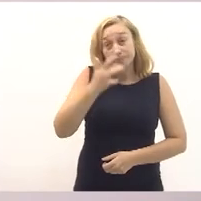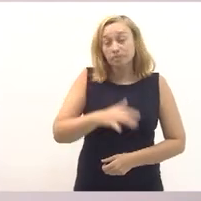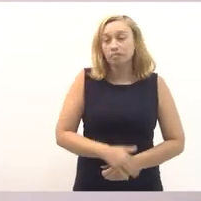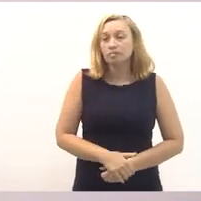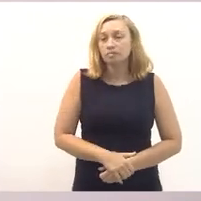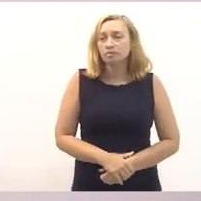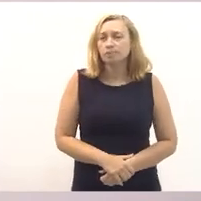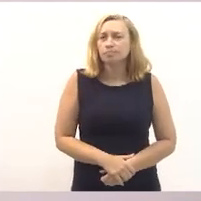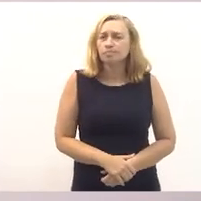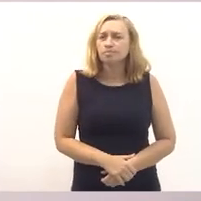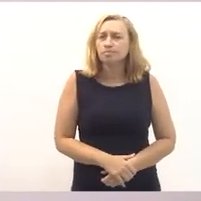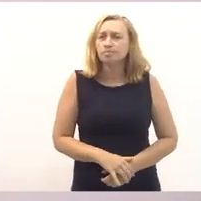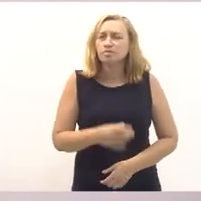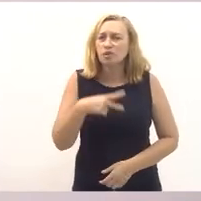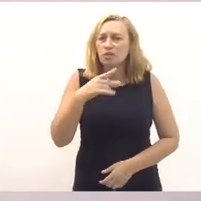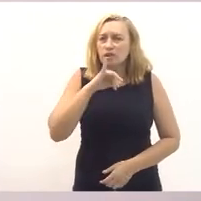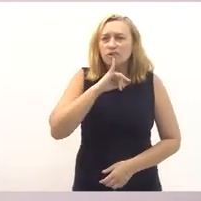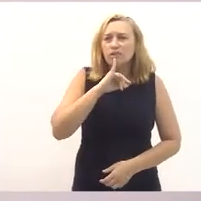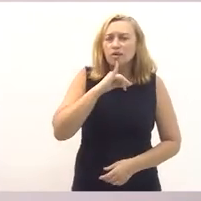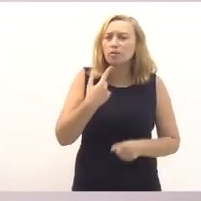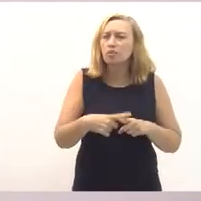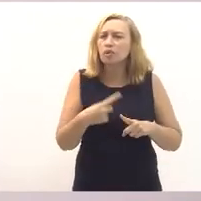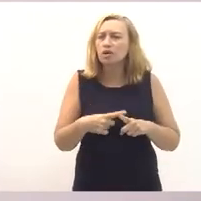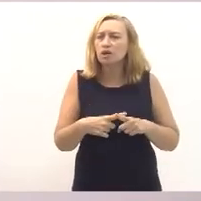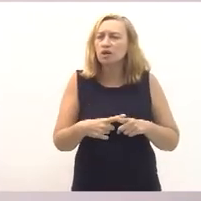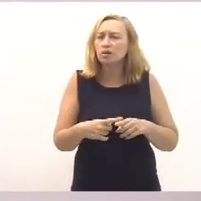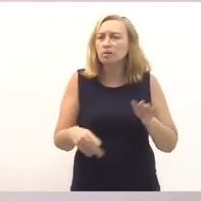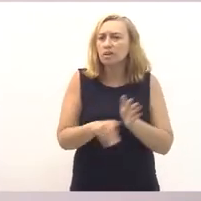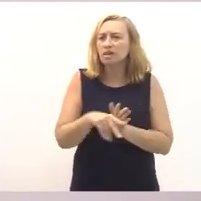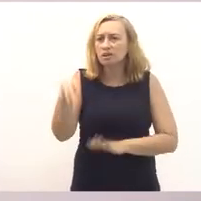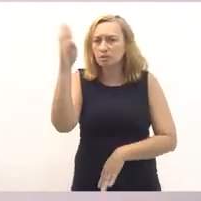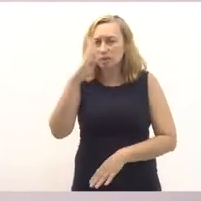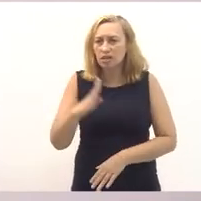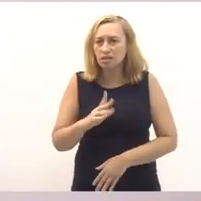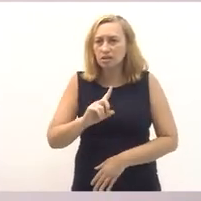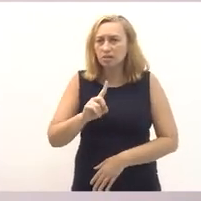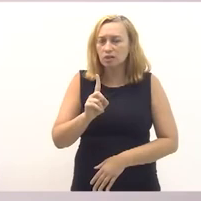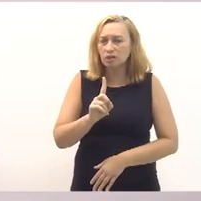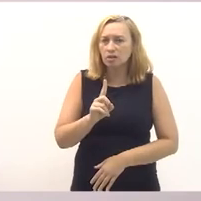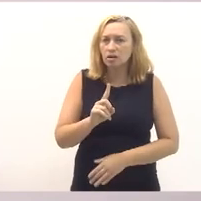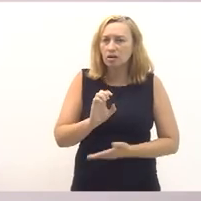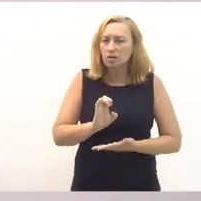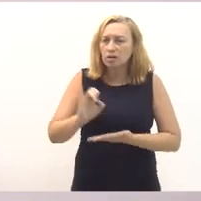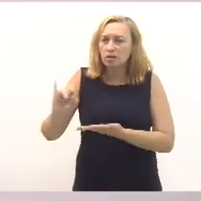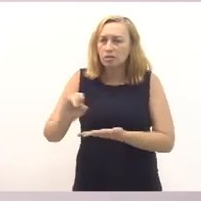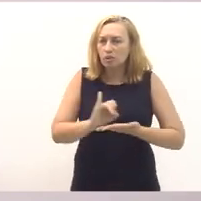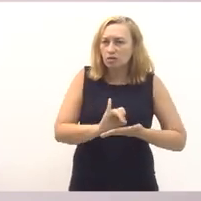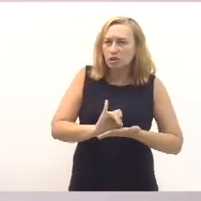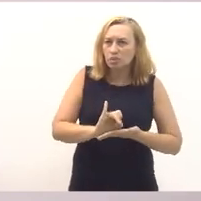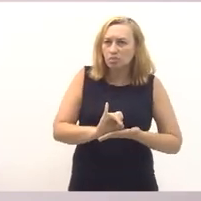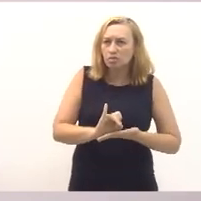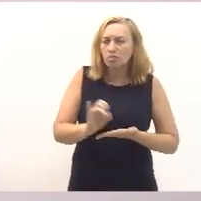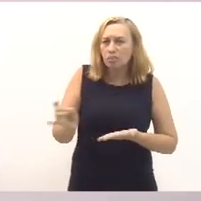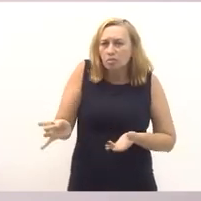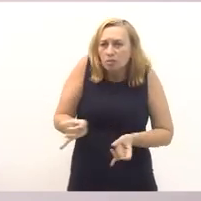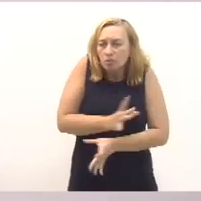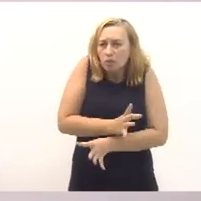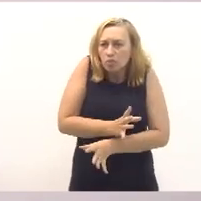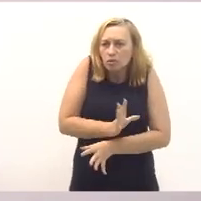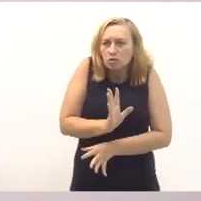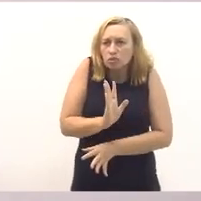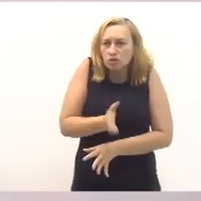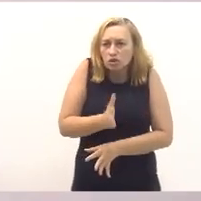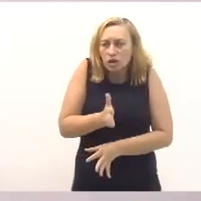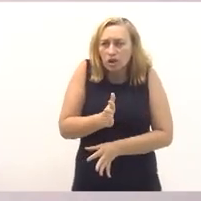digo infelizmente porque esse deveria ser do Brasil né Nós não importamos O óleo já pronto esse a resina de qualidade